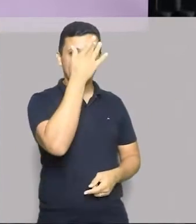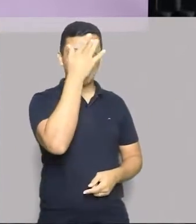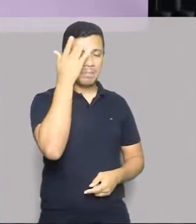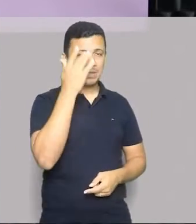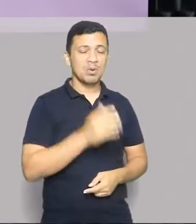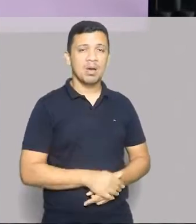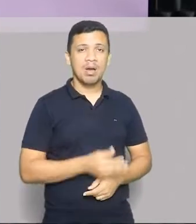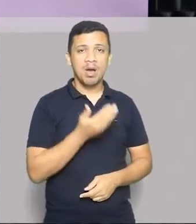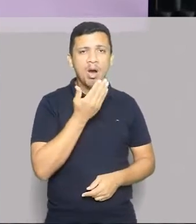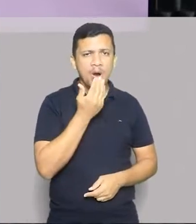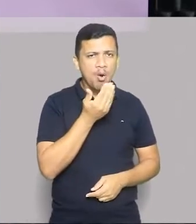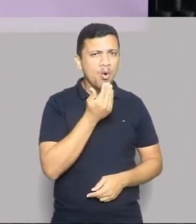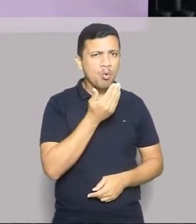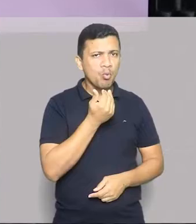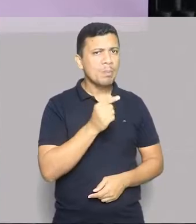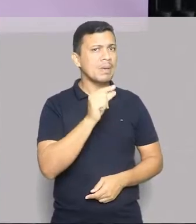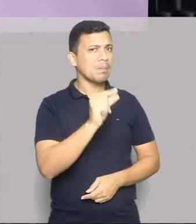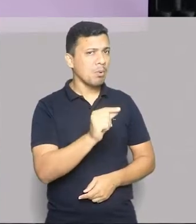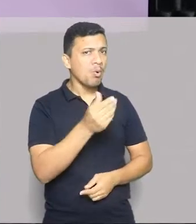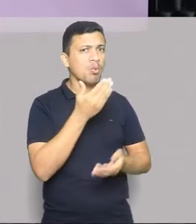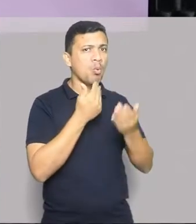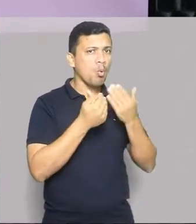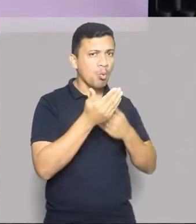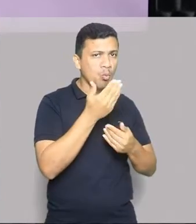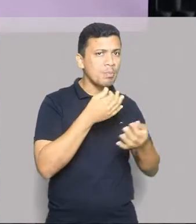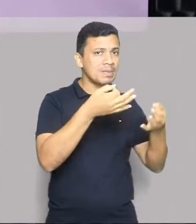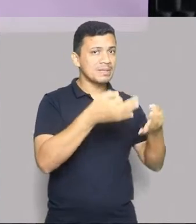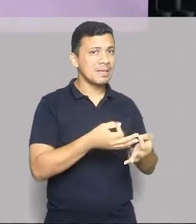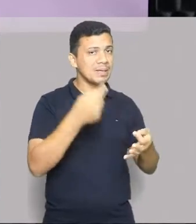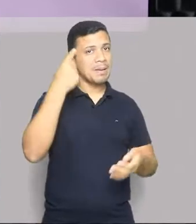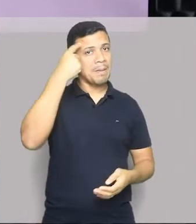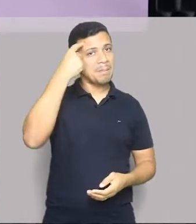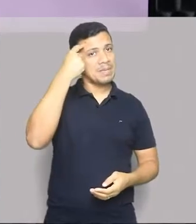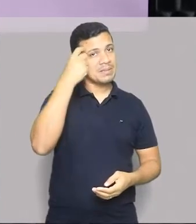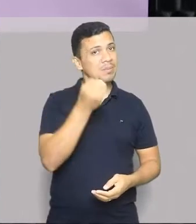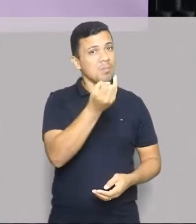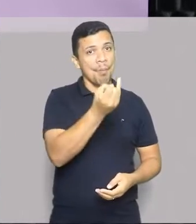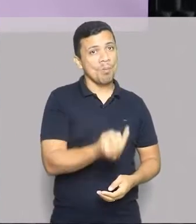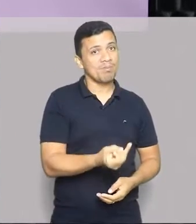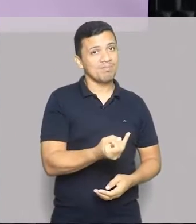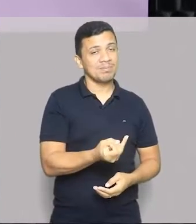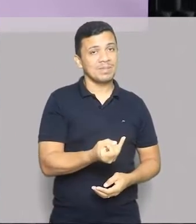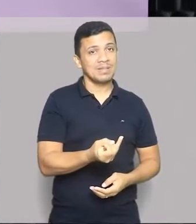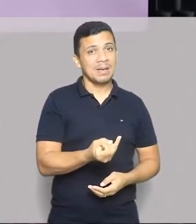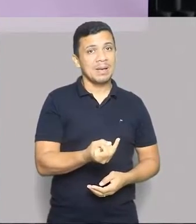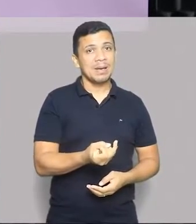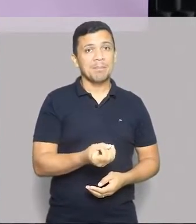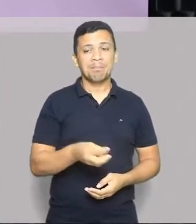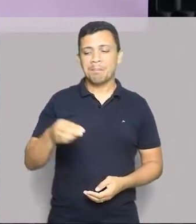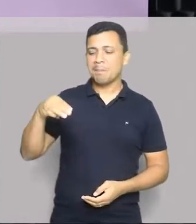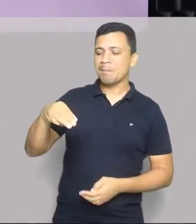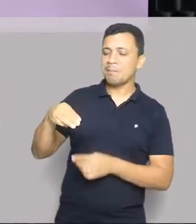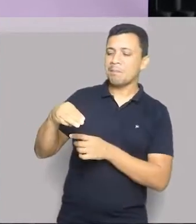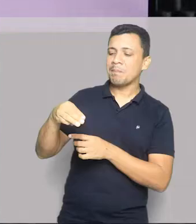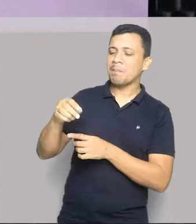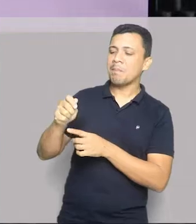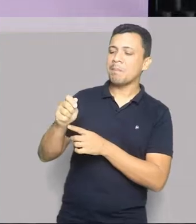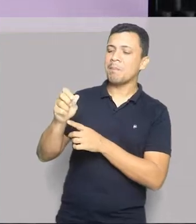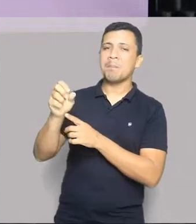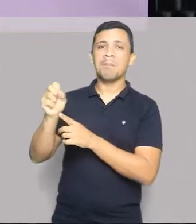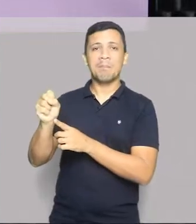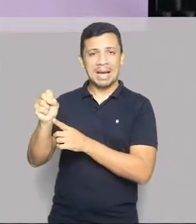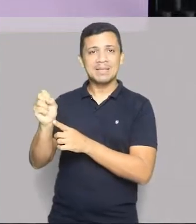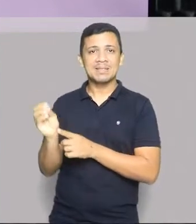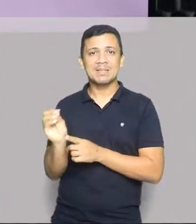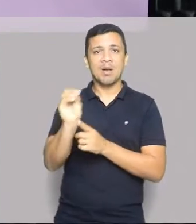dieta pressupõe o emagrecimento. Quando se colocam essas duas orações e